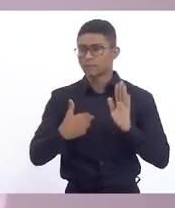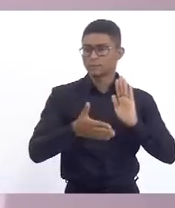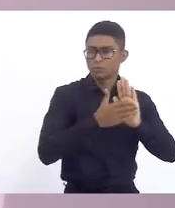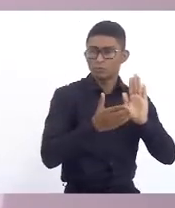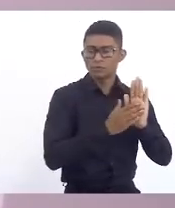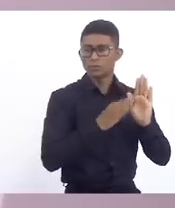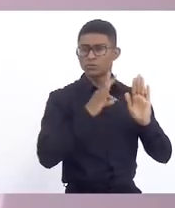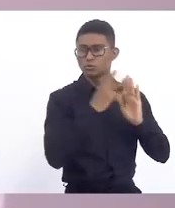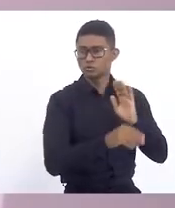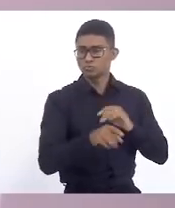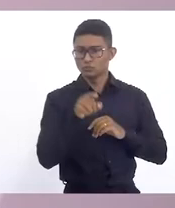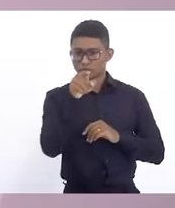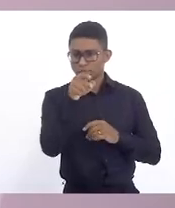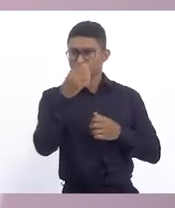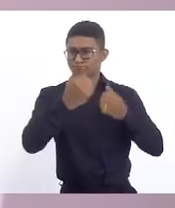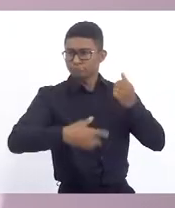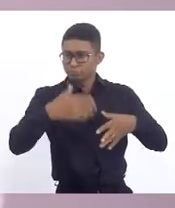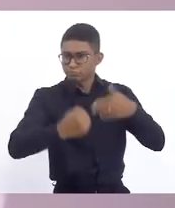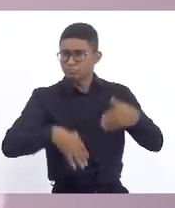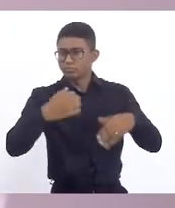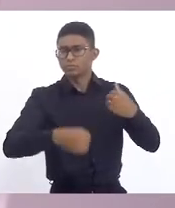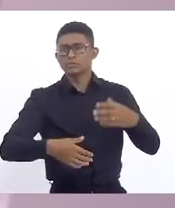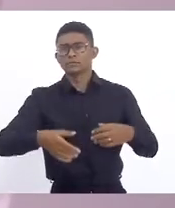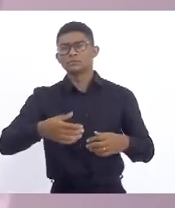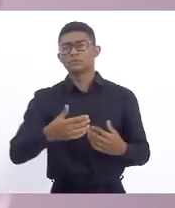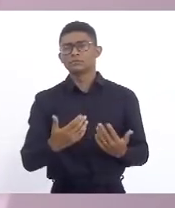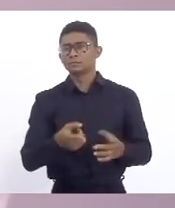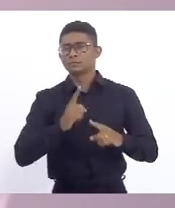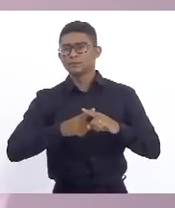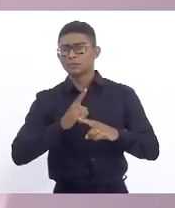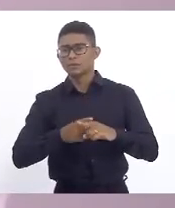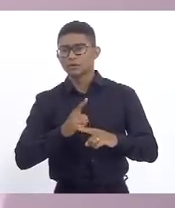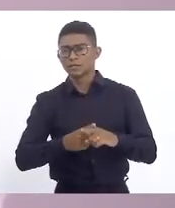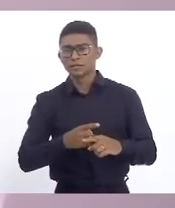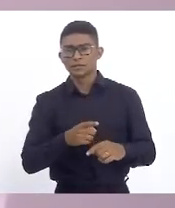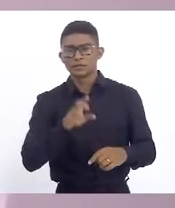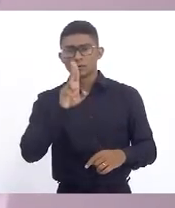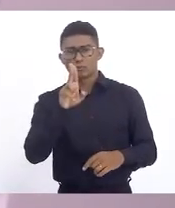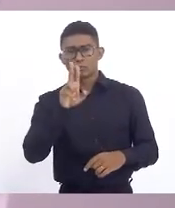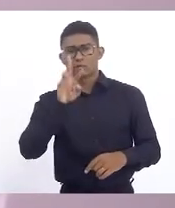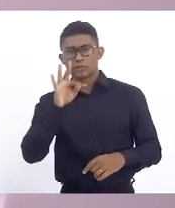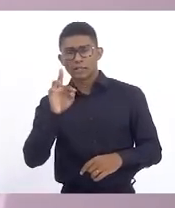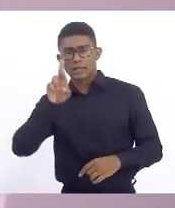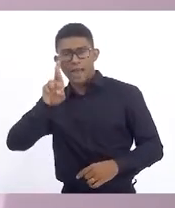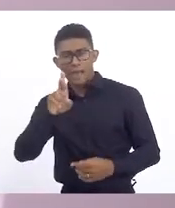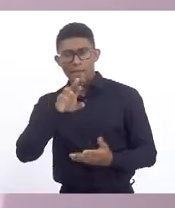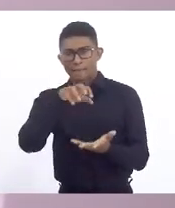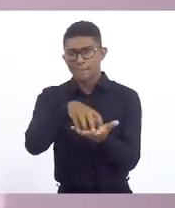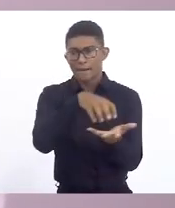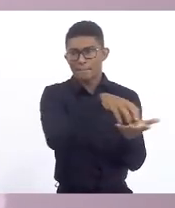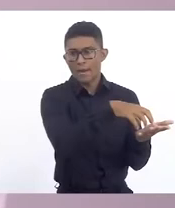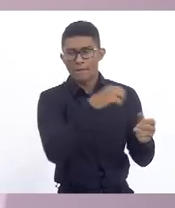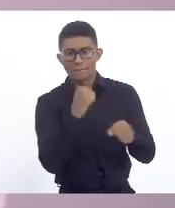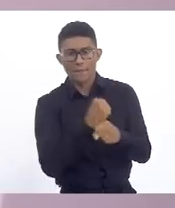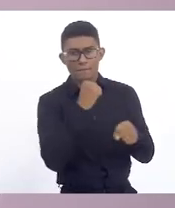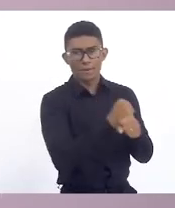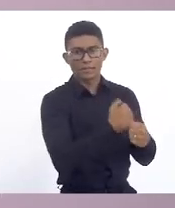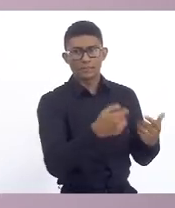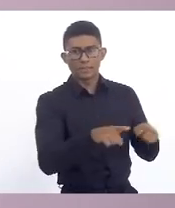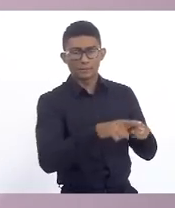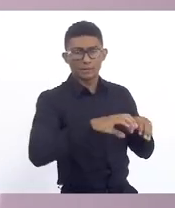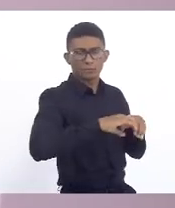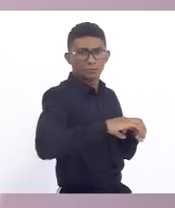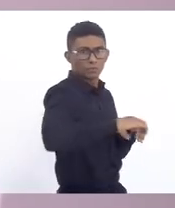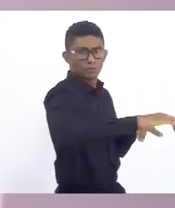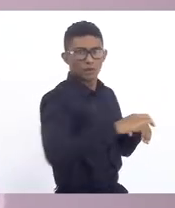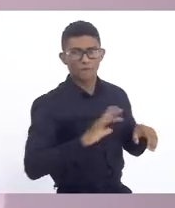fez, desde o início da sua fala, que não adianta construir duas UTRs. E também, como o senhor colocou, medir a velocidade muito